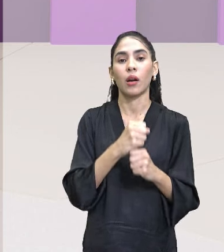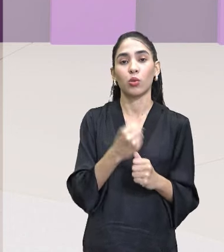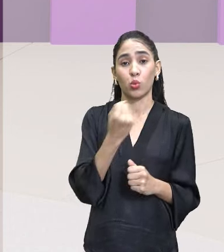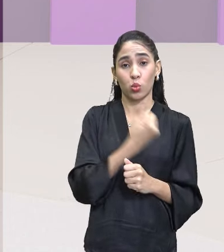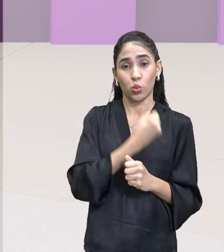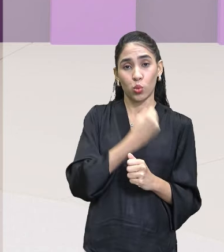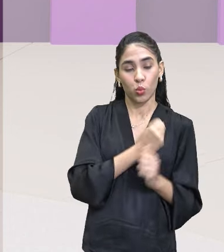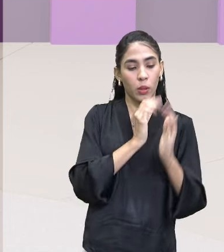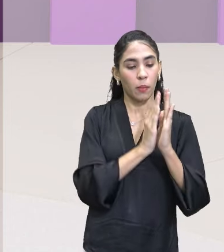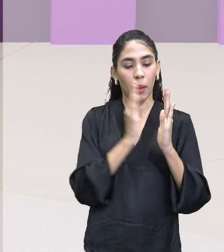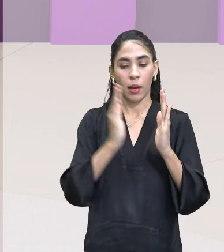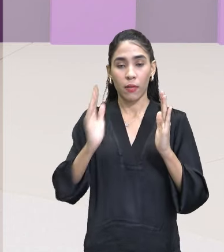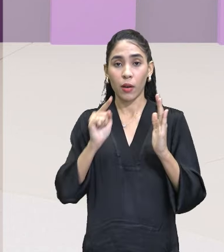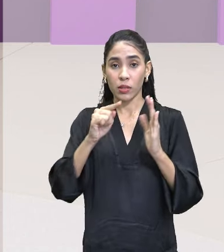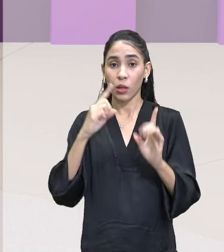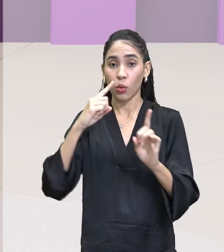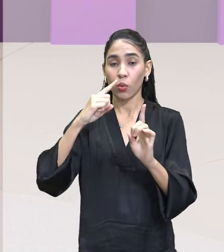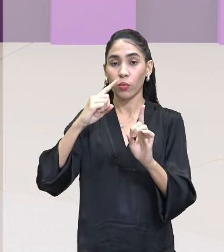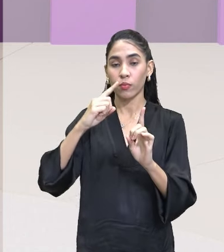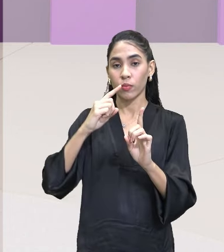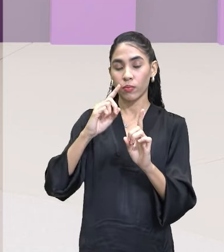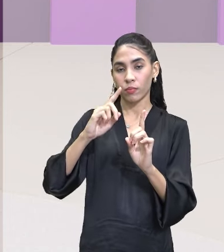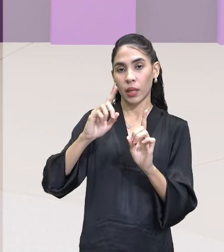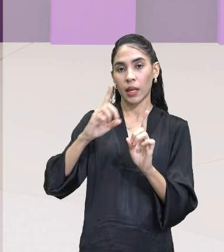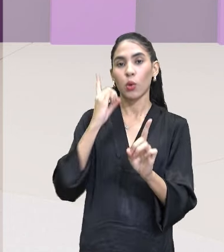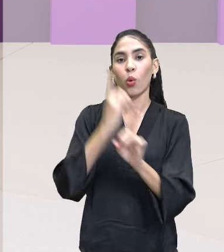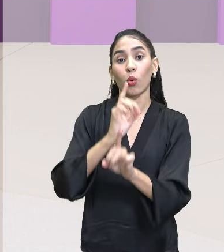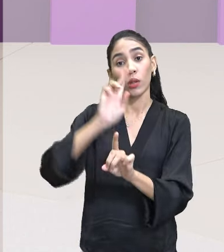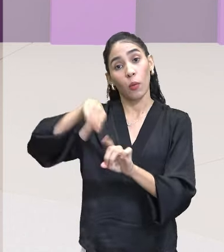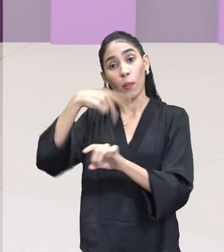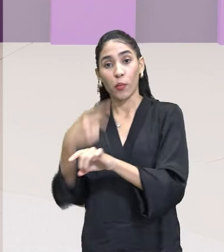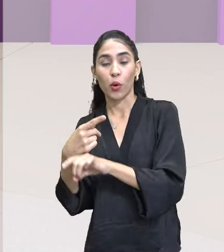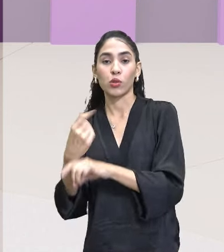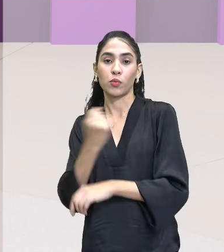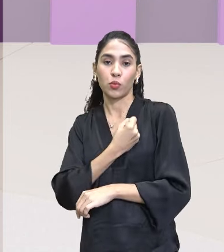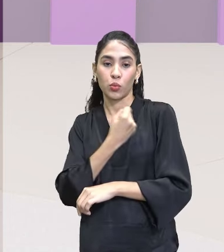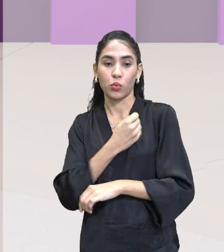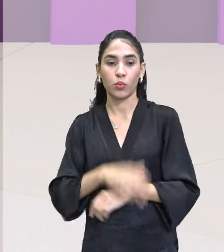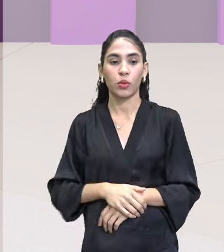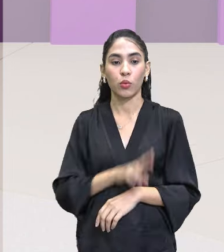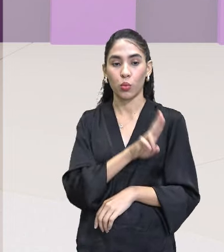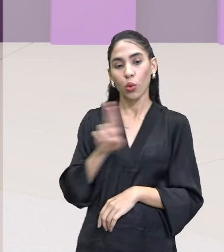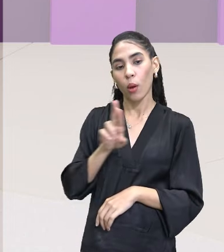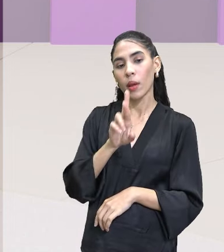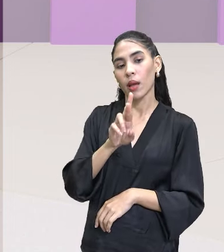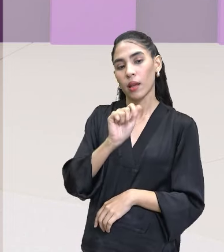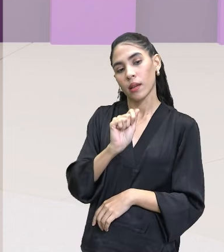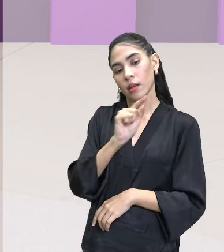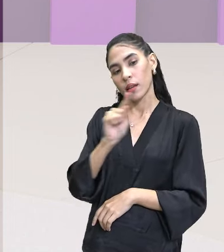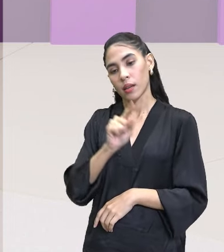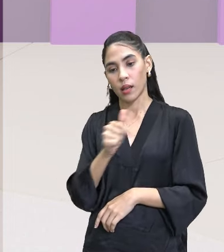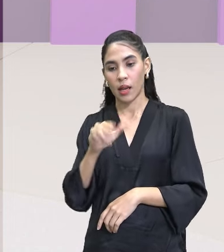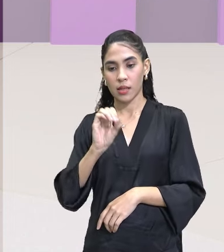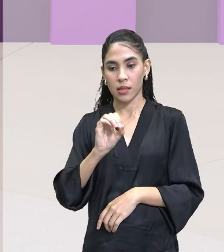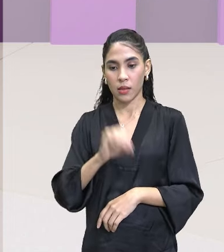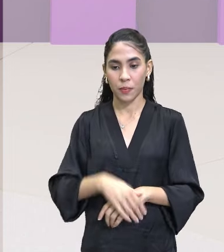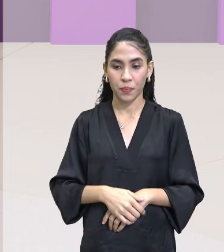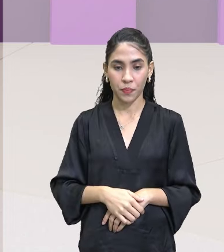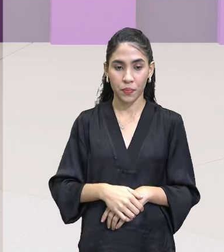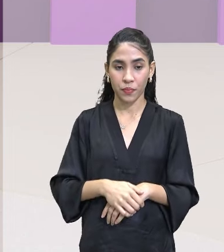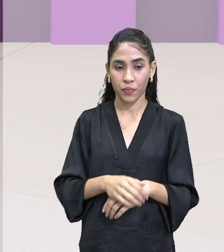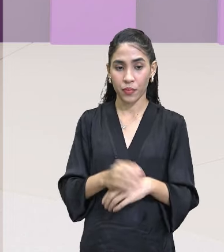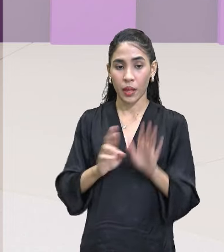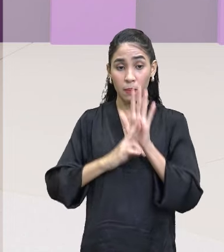obtemos o termo seguinte. E essa constante tem um nome especial, ela é chamada de razão e ela é indicada por